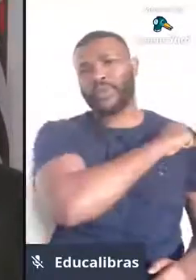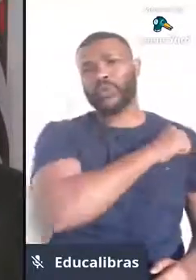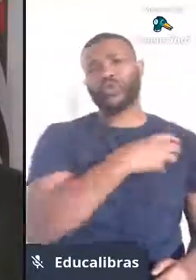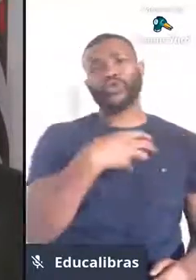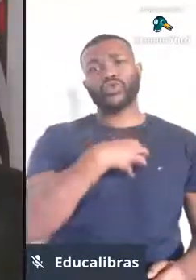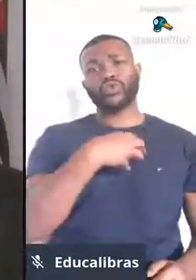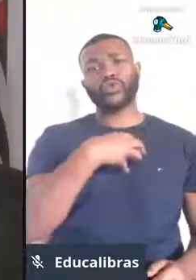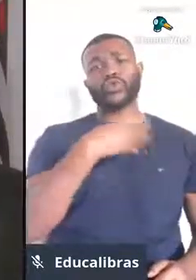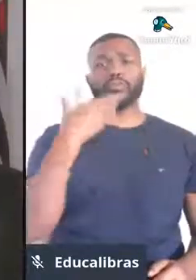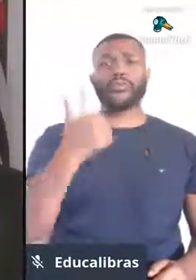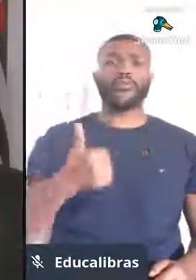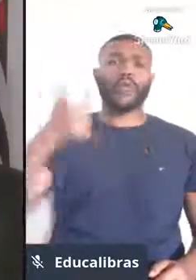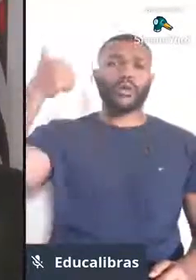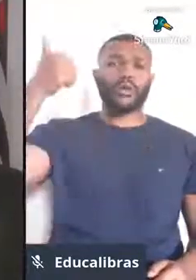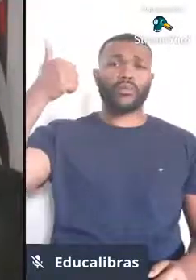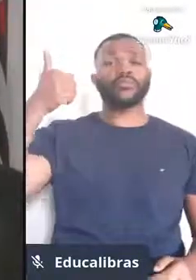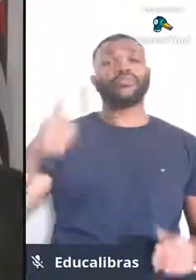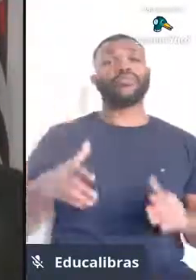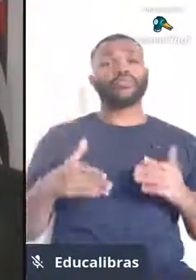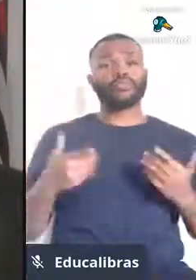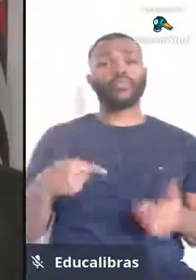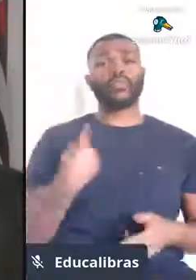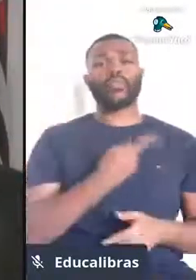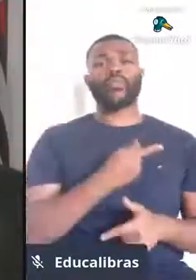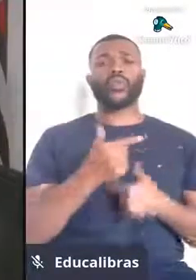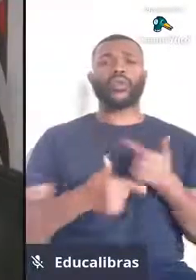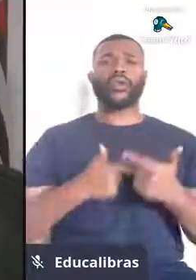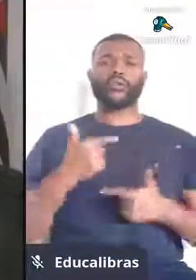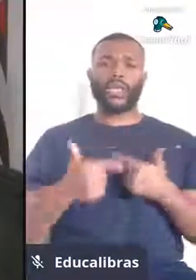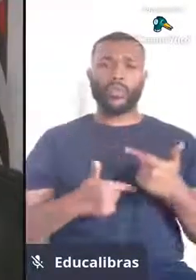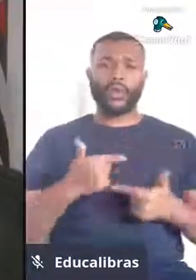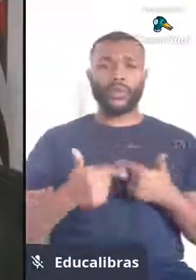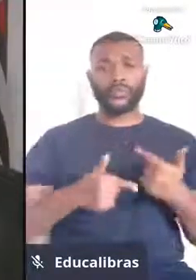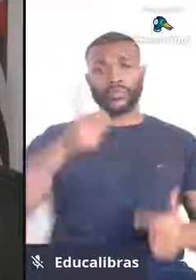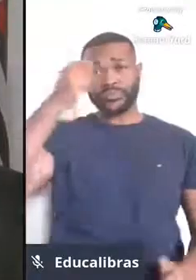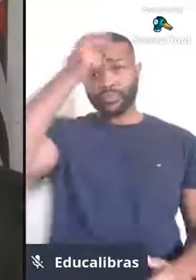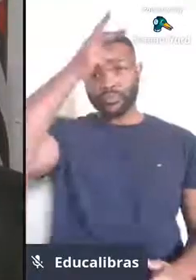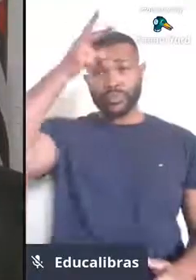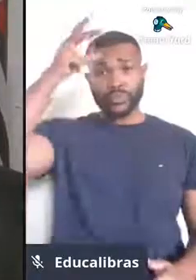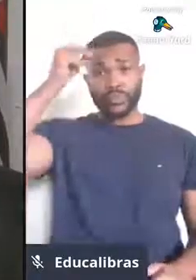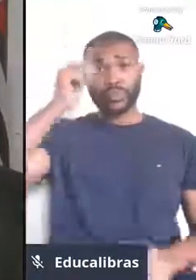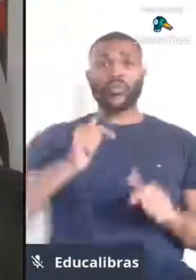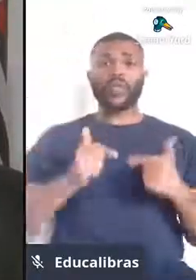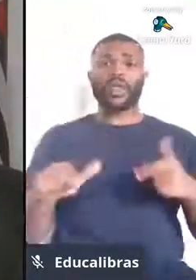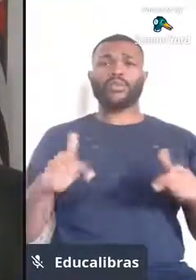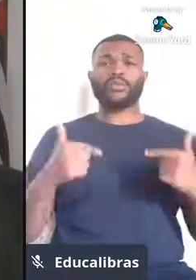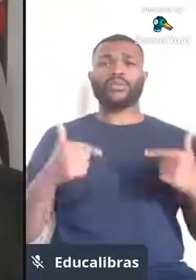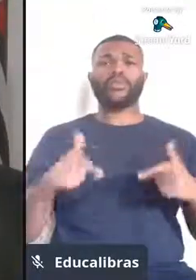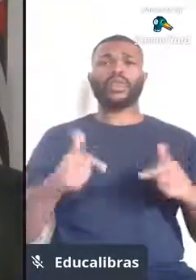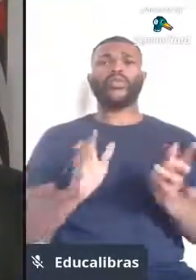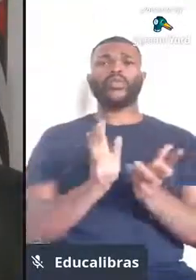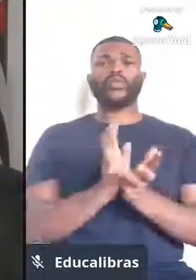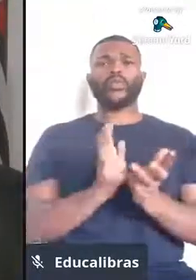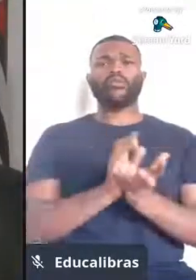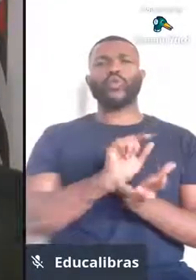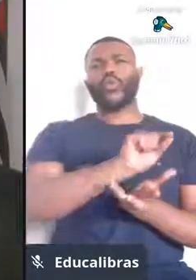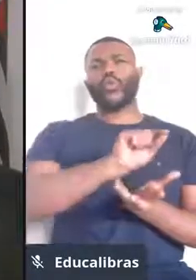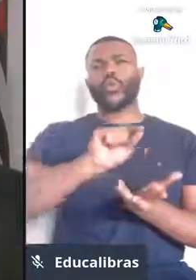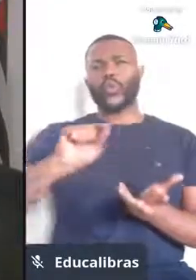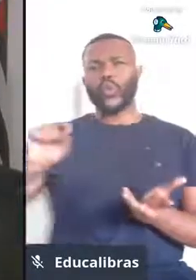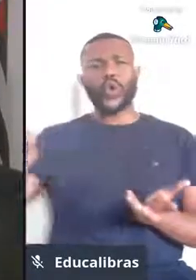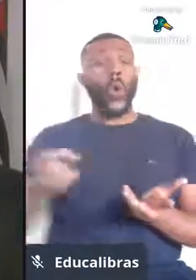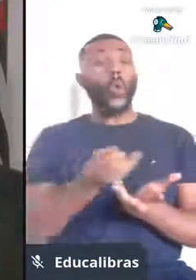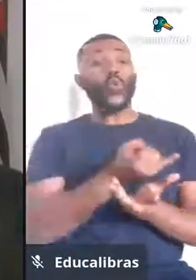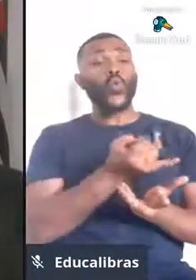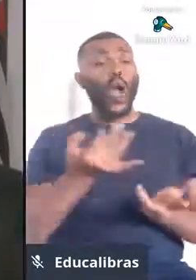possível. Então, a gente tem atuado, assim, a prefeitura como um todo tem atuado em muitas frentes, né? É até difícil numerar todas, mas você